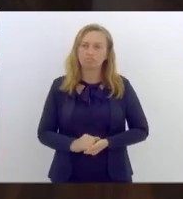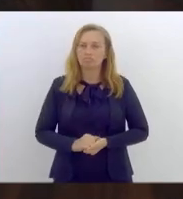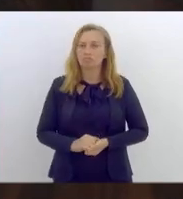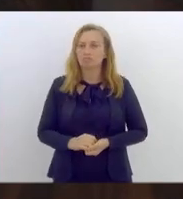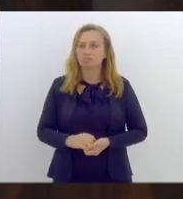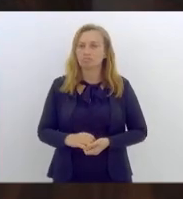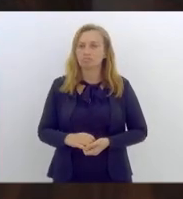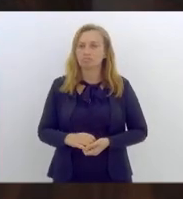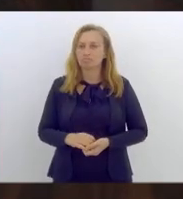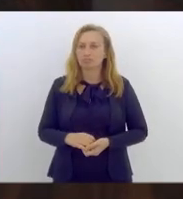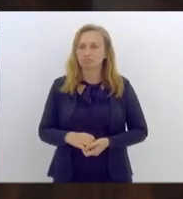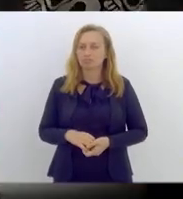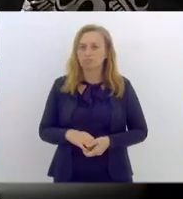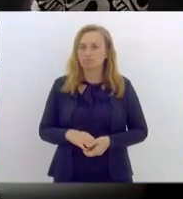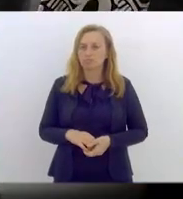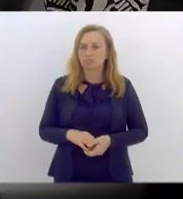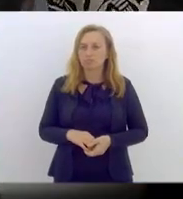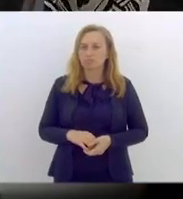mas aí